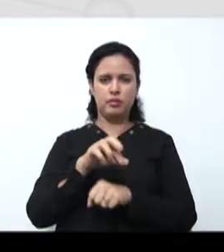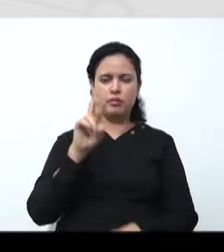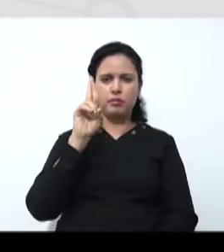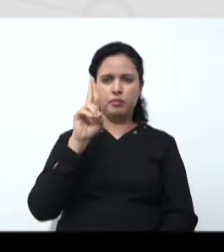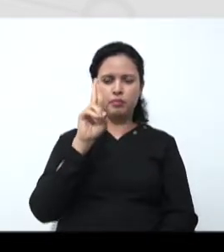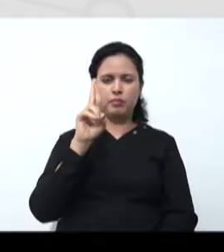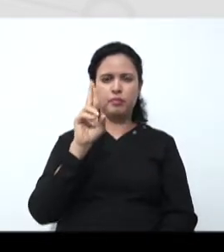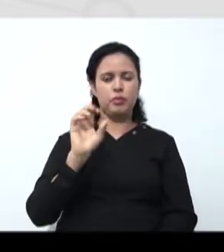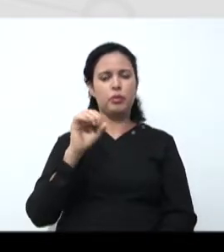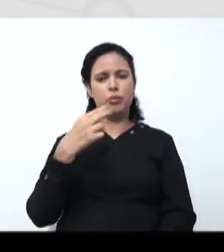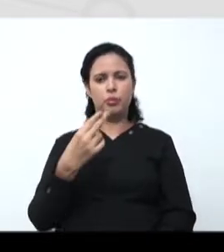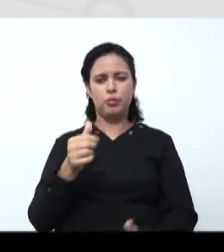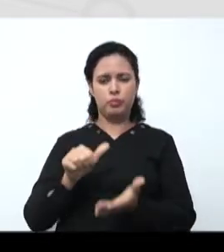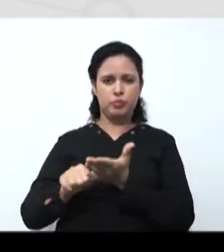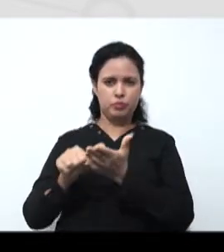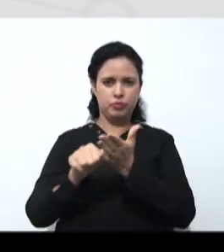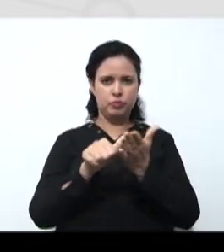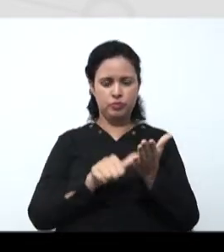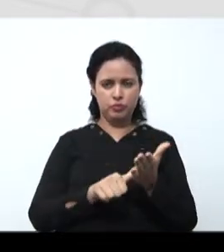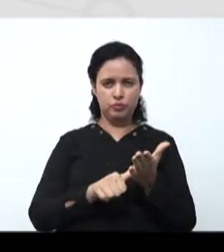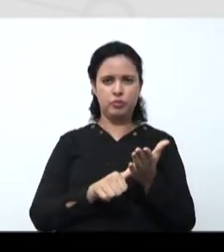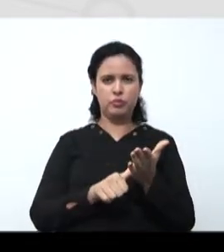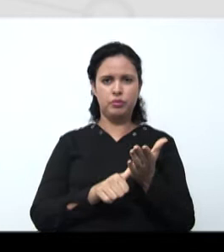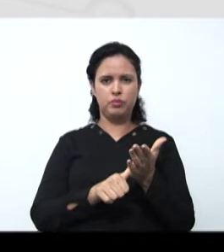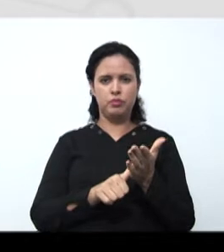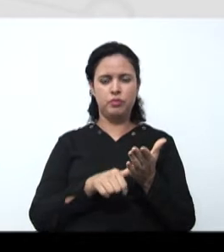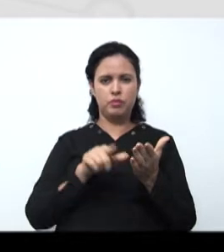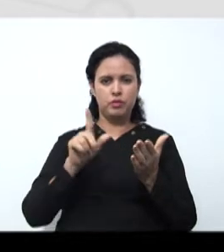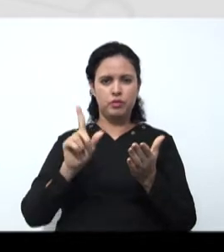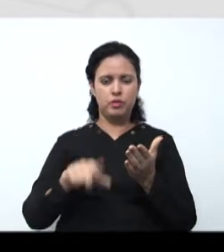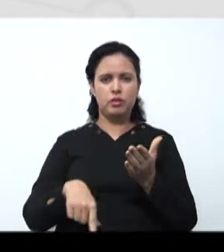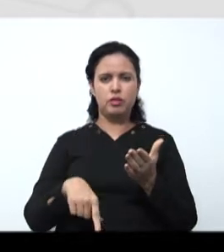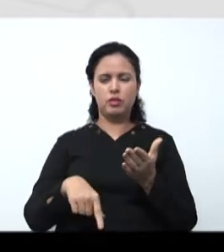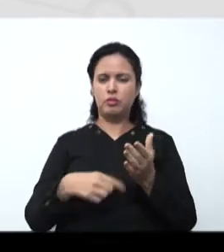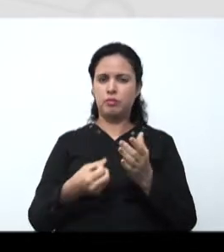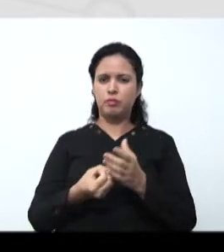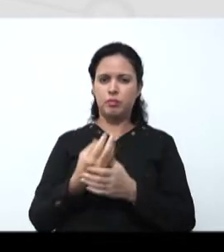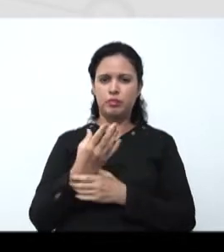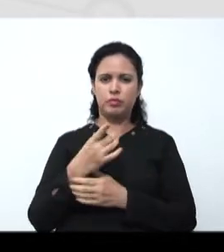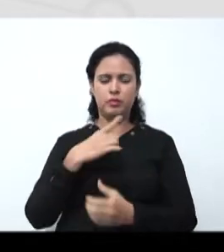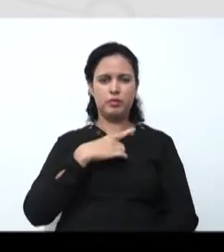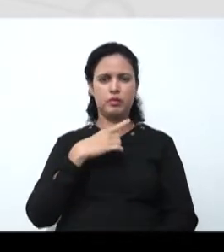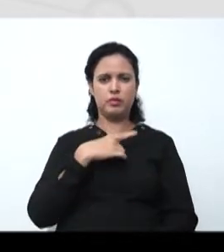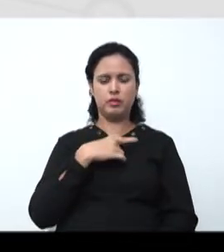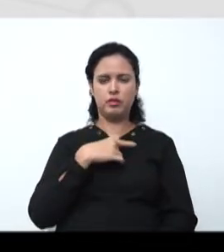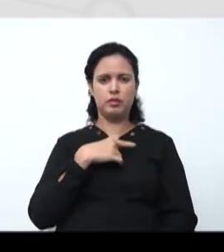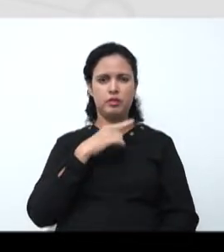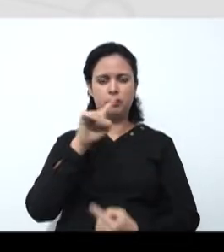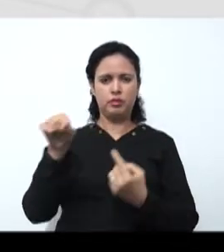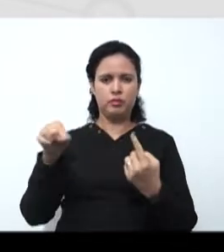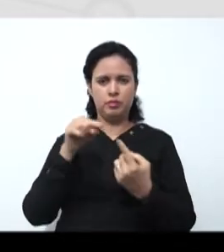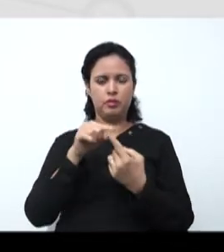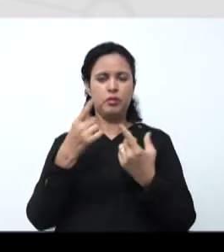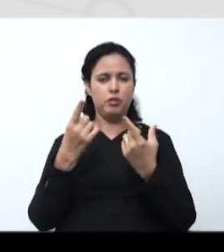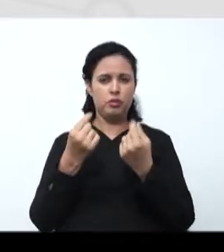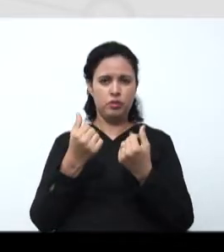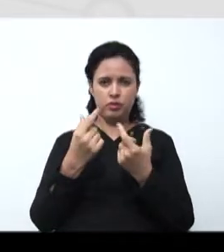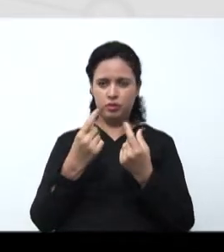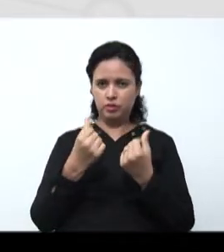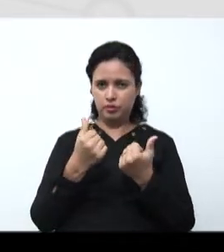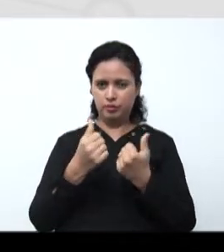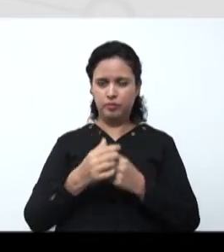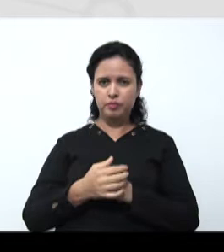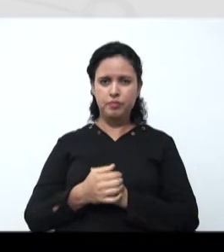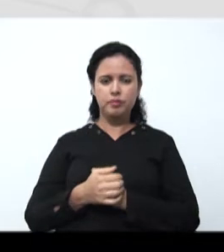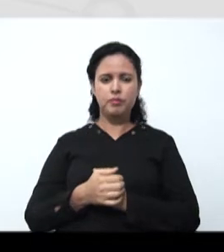sócios, né, uma empresa própria, e ela é funcional, né, ela vai ter finalidade lucrativa. Eu vi que vocês